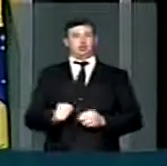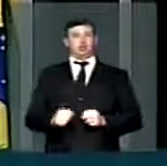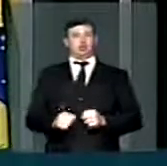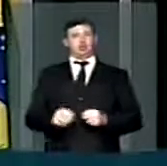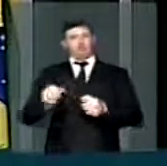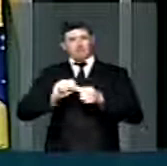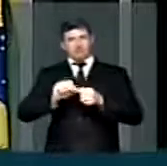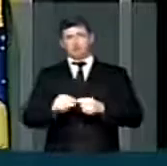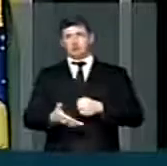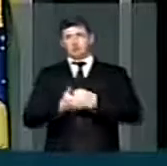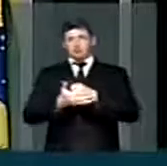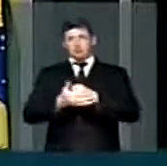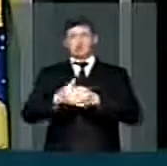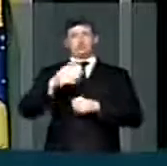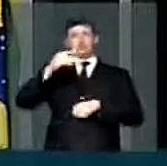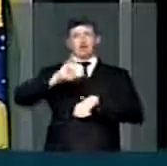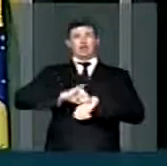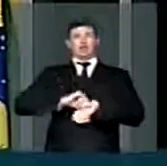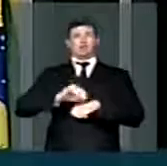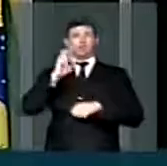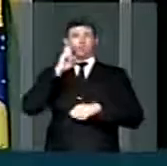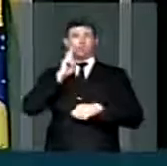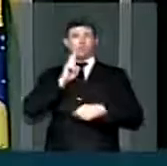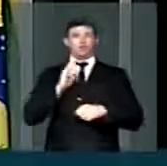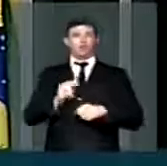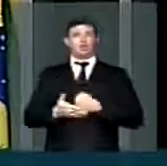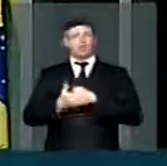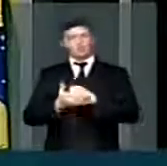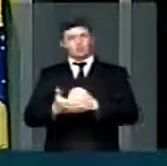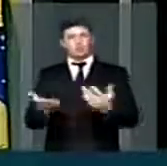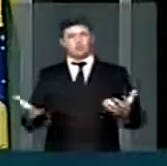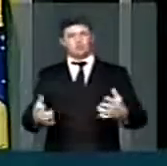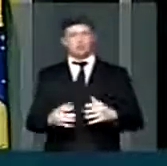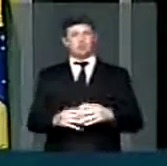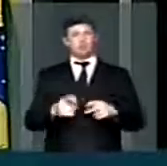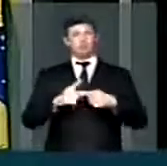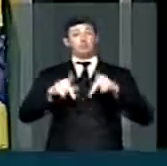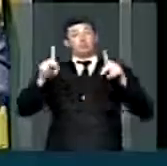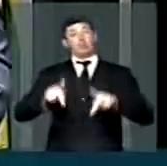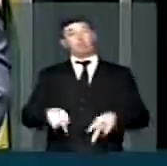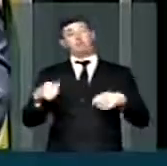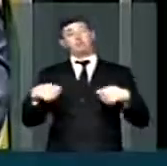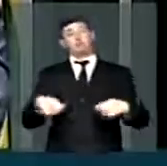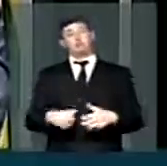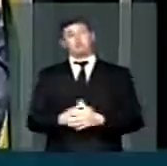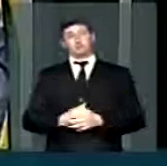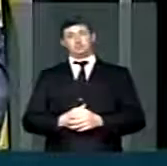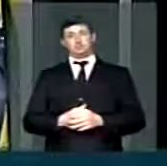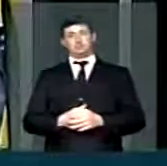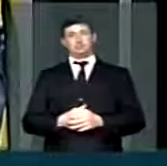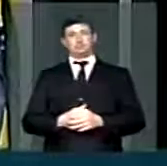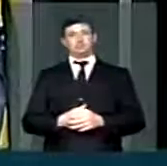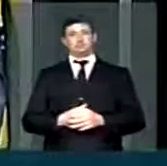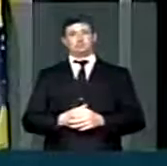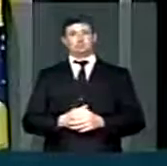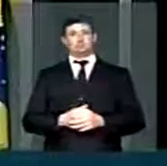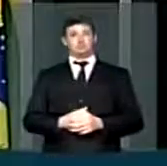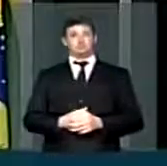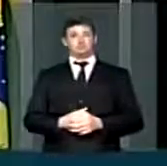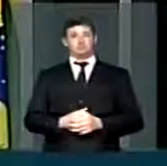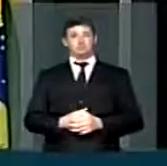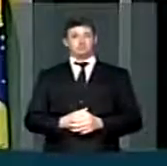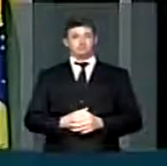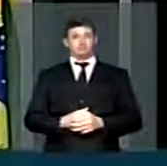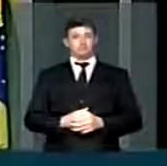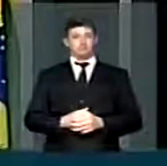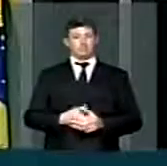ajudem Porto Velho, que ajudem o Estado, que ajudem Guajará-Mirim, porque o nosso povo precisa. O ministro